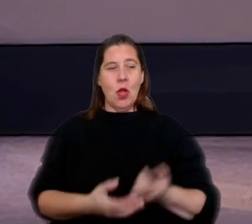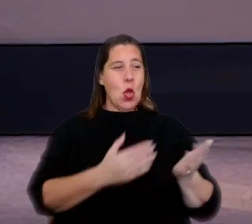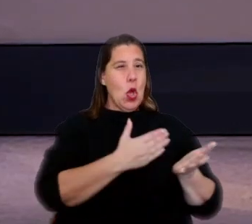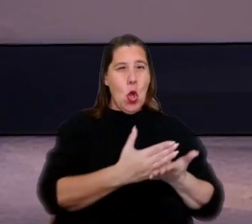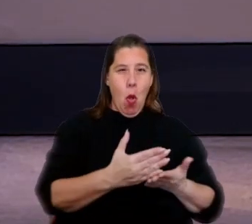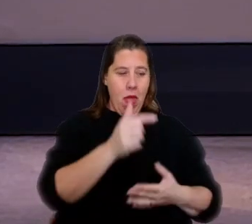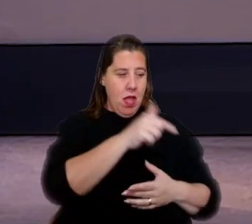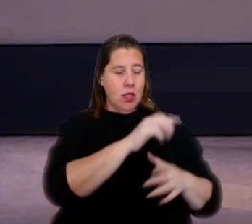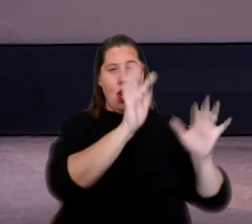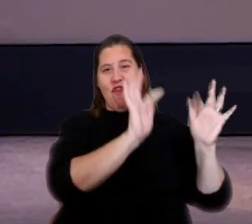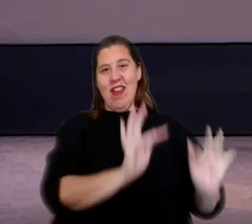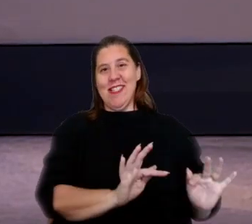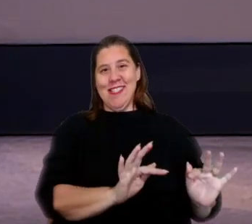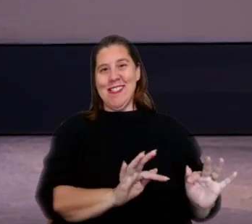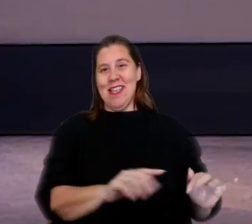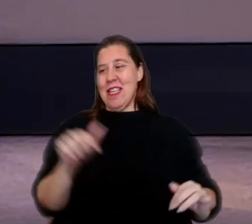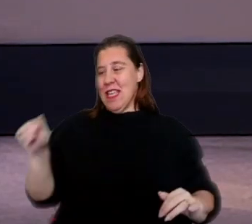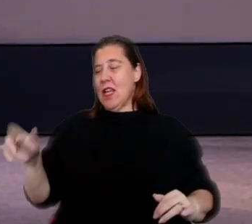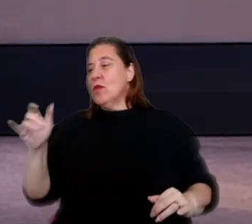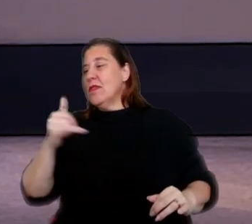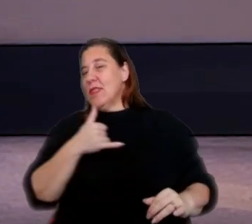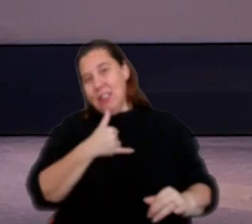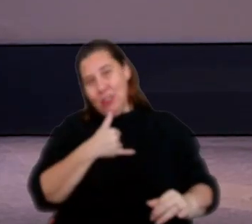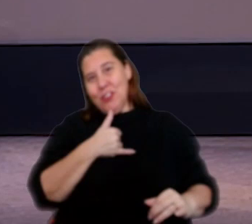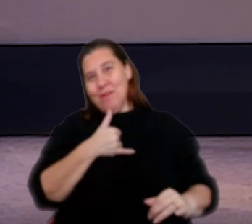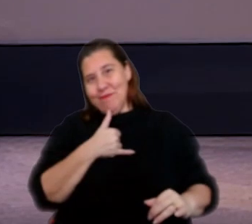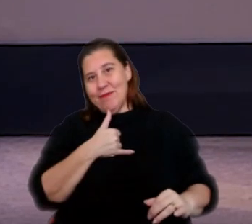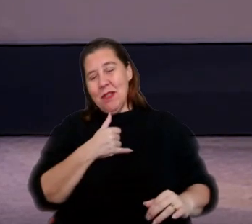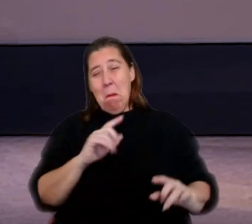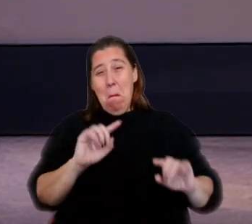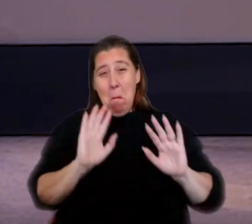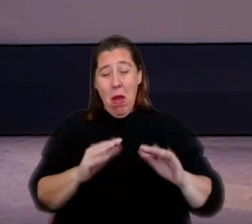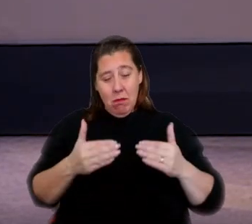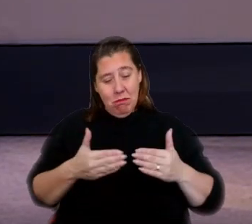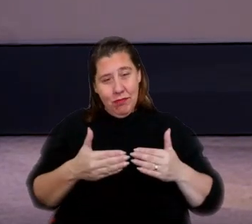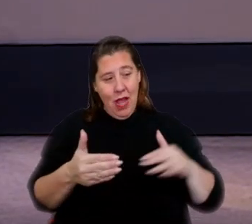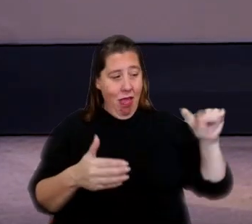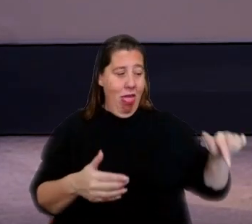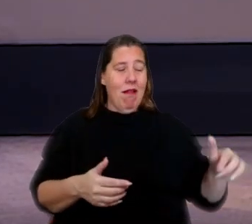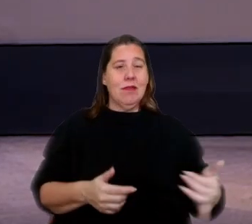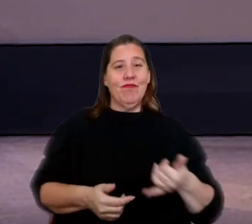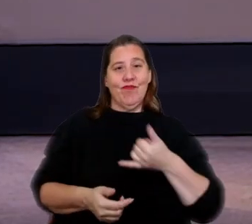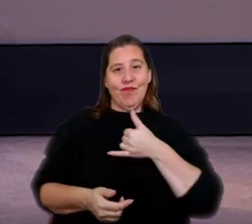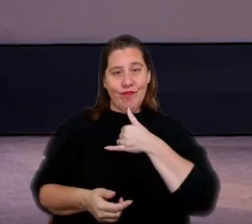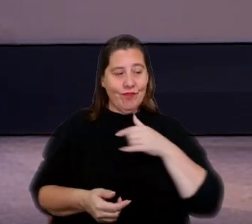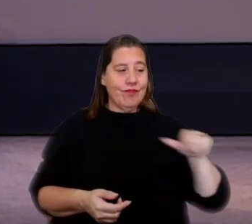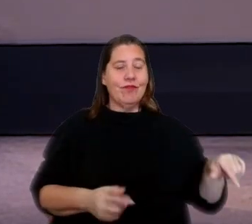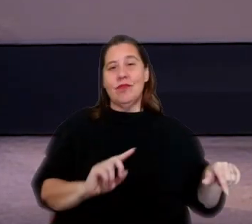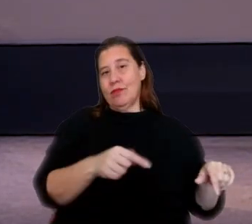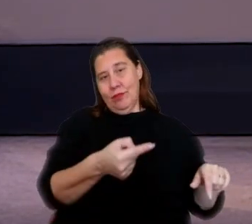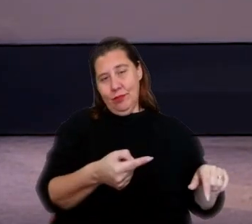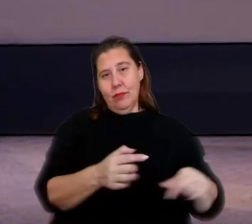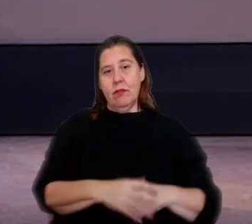de alegria no começo e depois a gente cai junto com os protagonistas, né? É difícil, mas respondendo, é da Harvard,